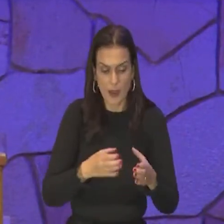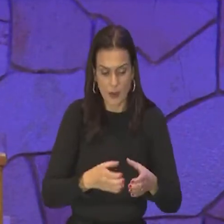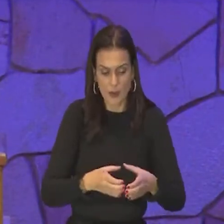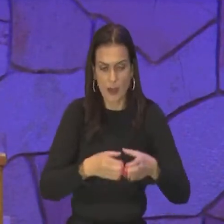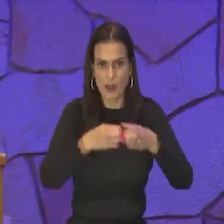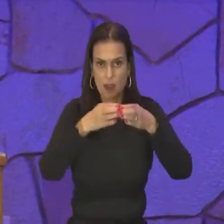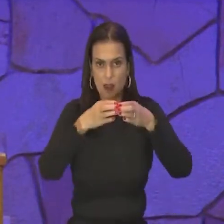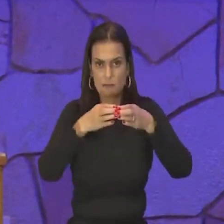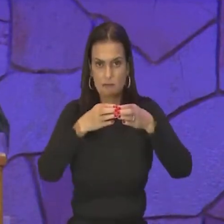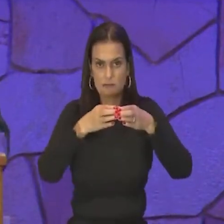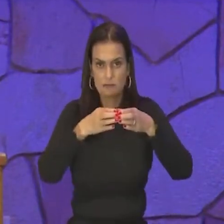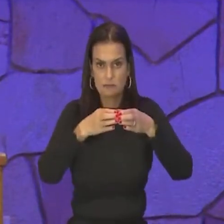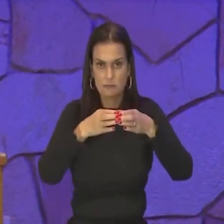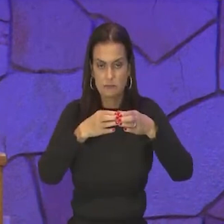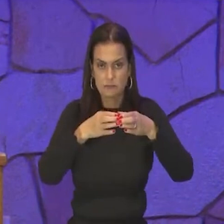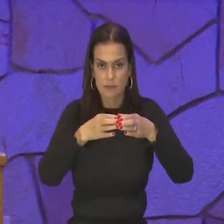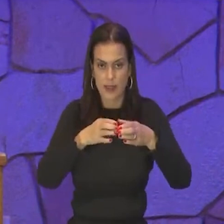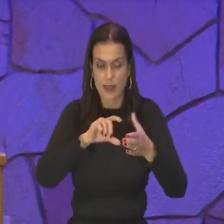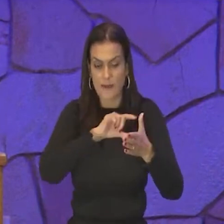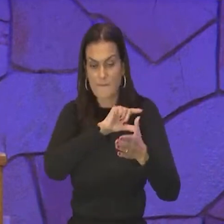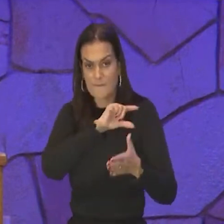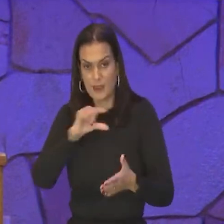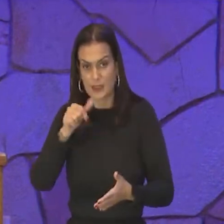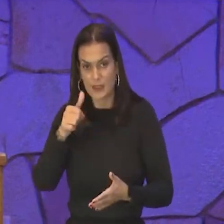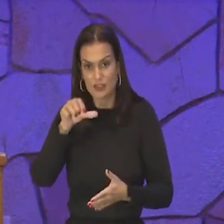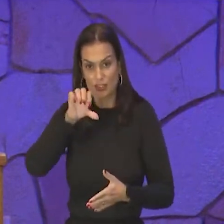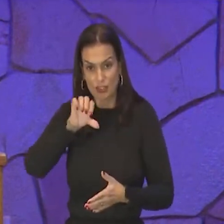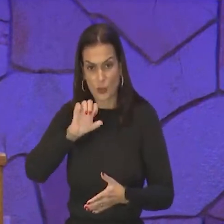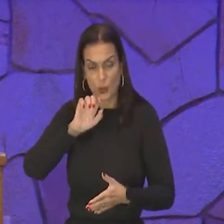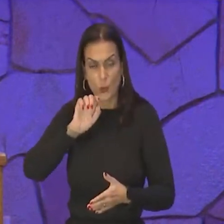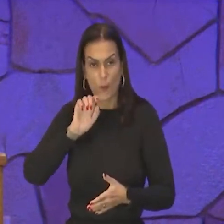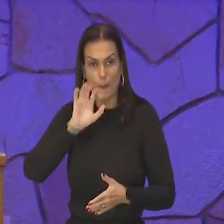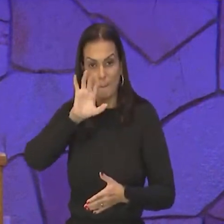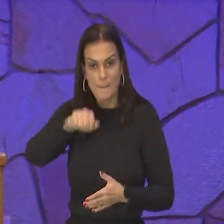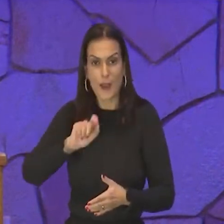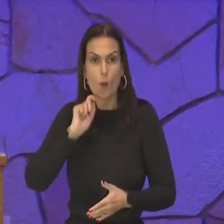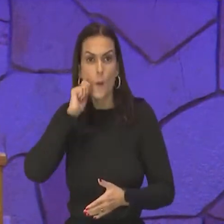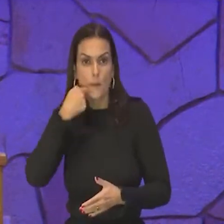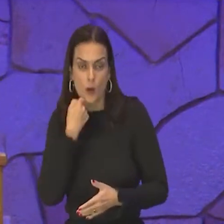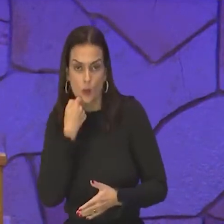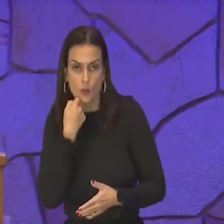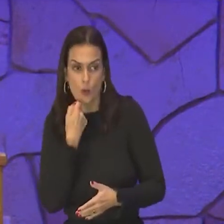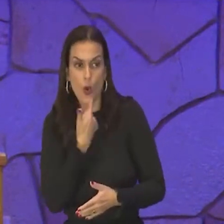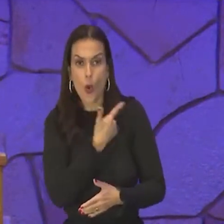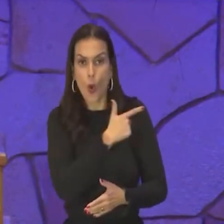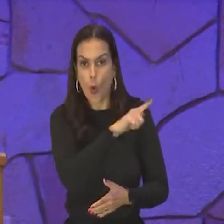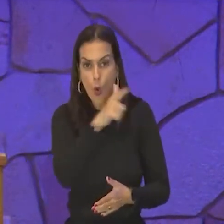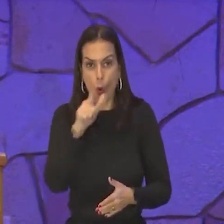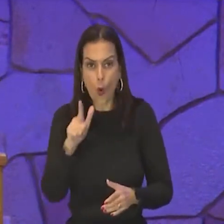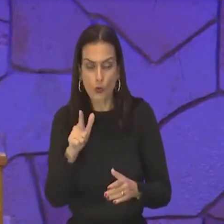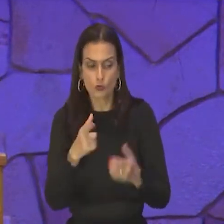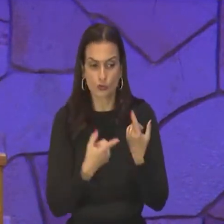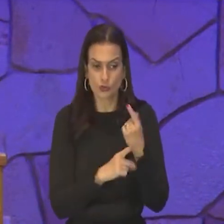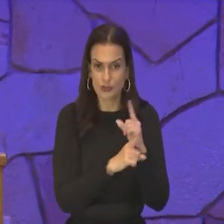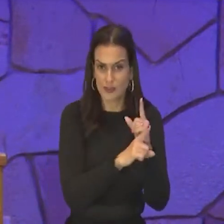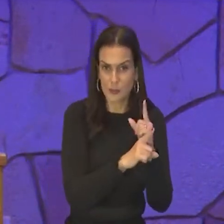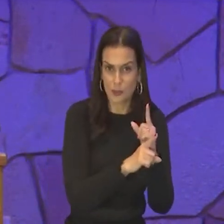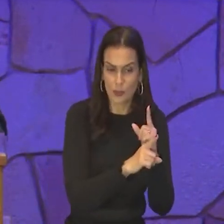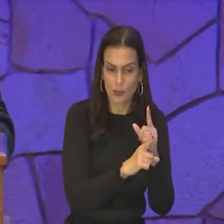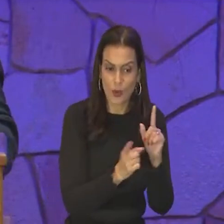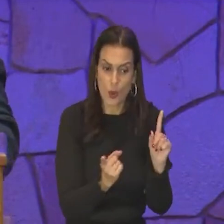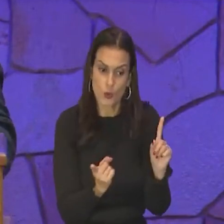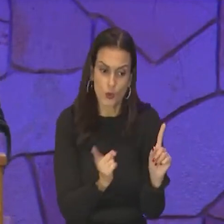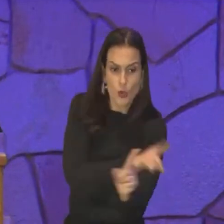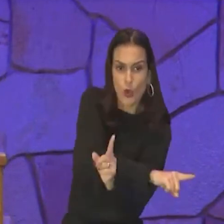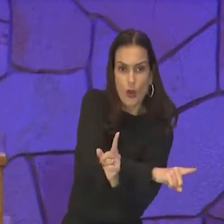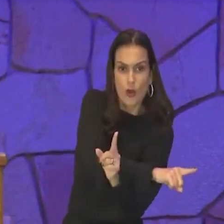verso 19 ele toma o pão. Ele faz o contrário do que os demais apóstolos fizeram